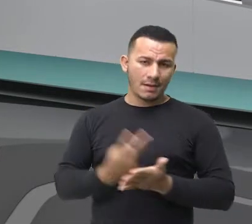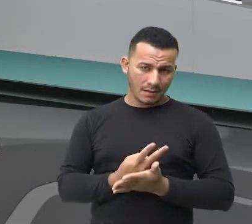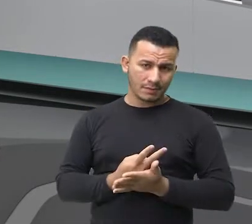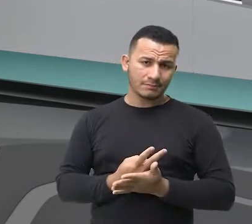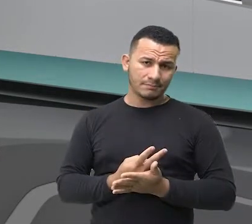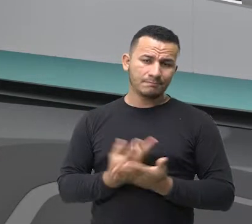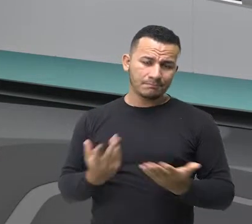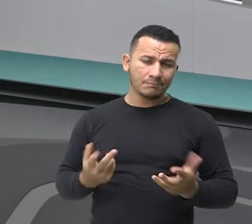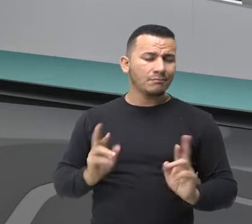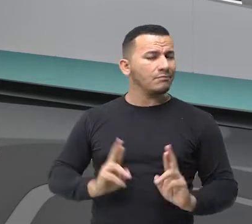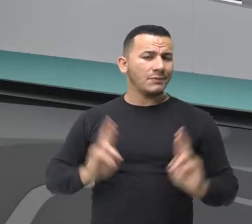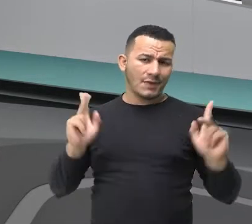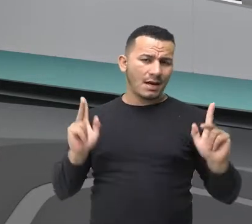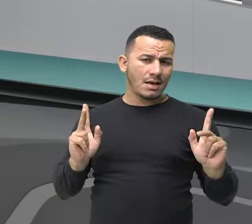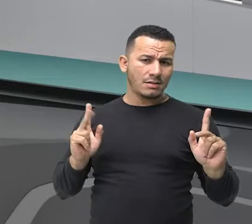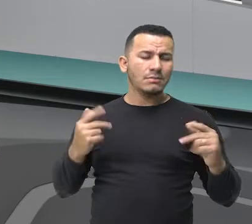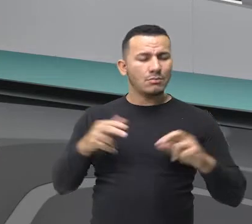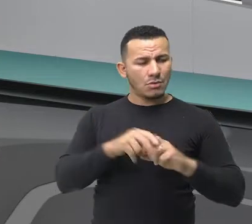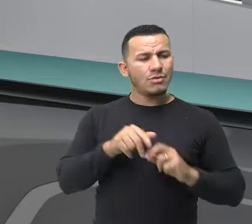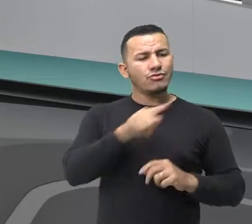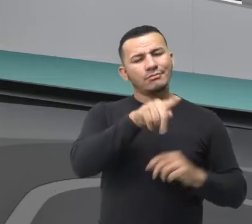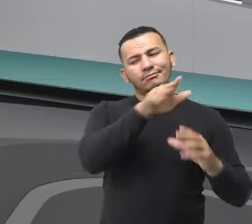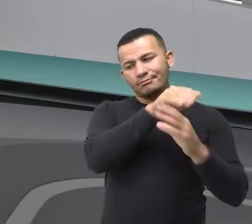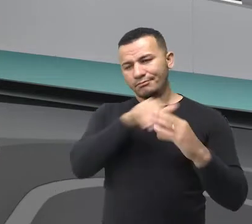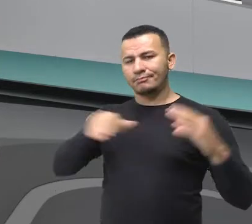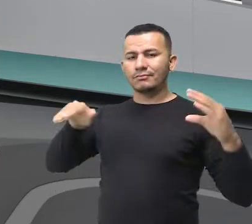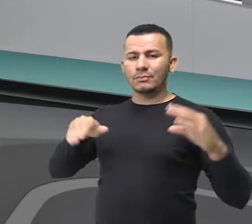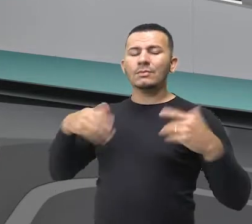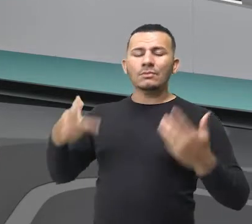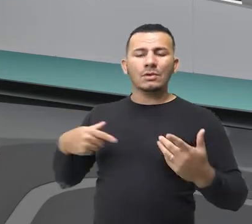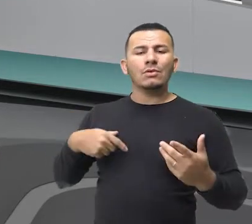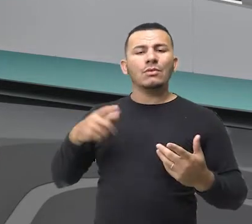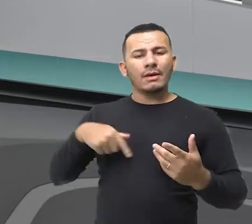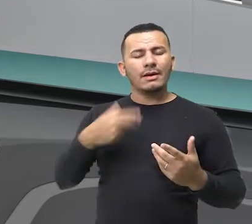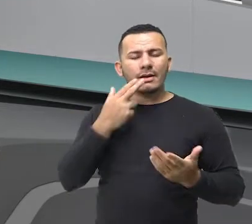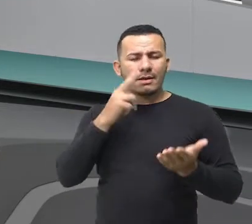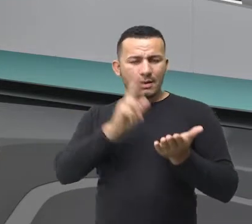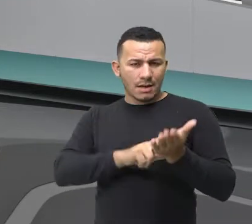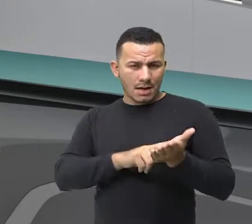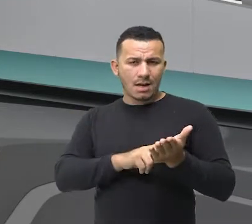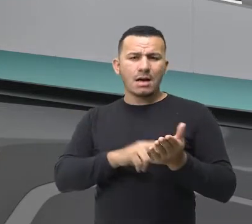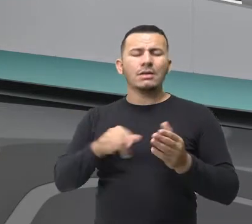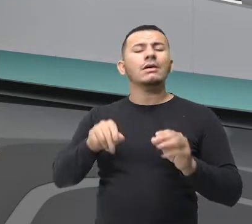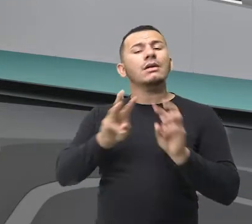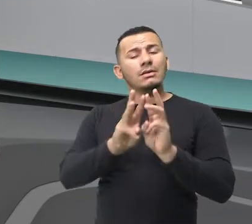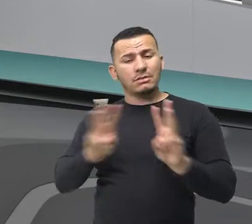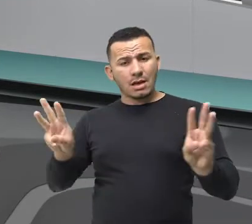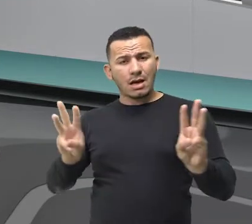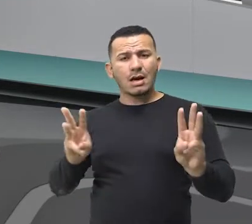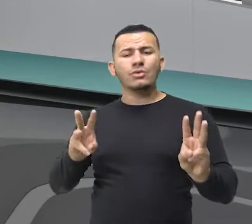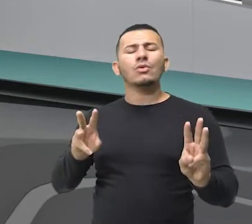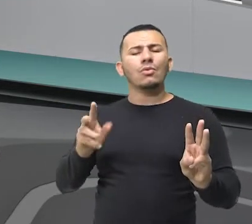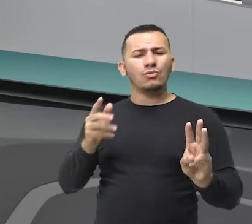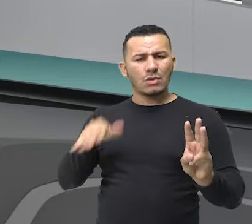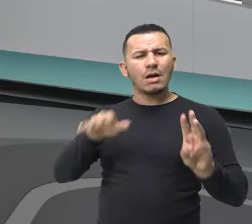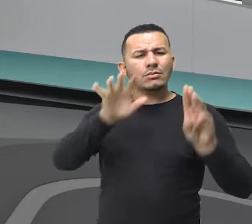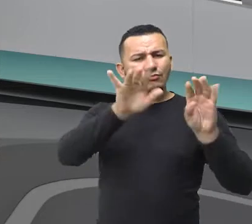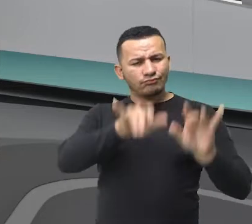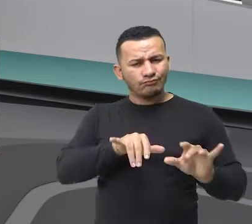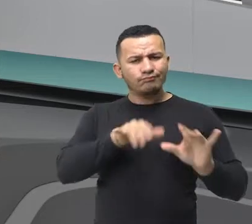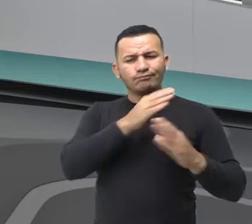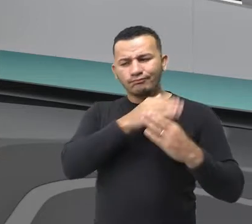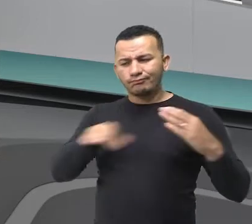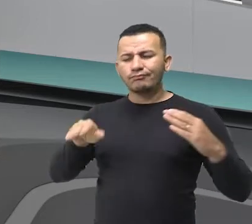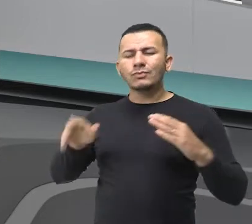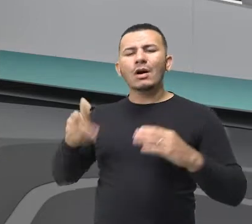enviaram um produto diferente então por meio desde mecanismo aqui ou seja deixe site enviou a carta e